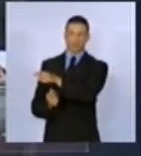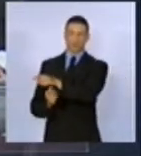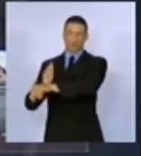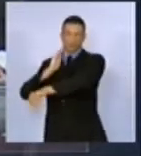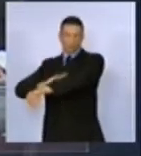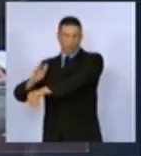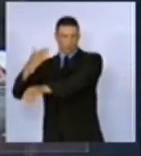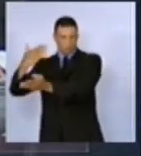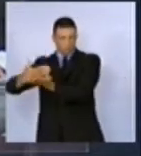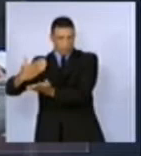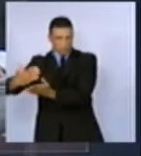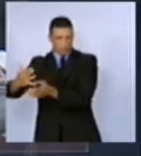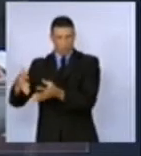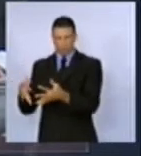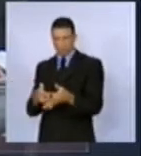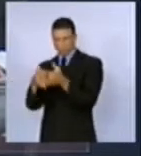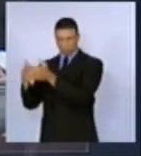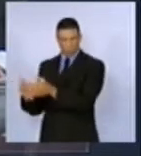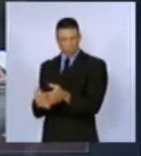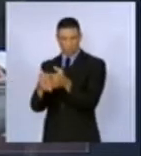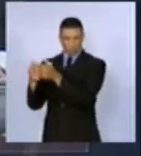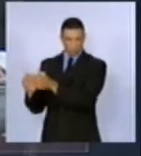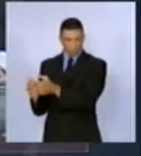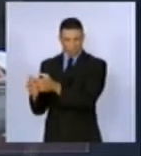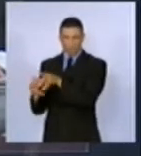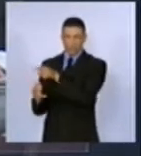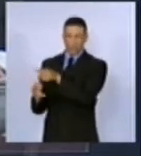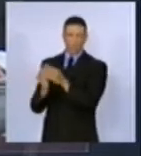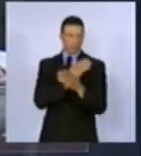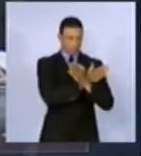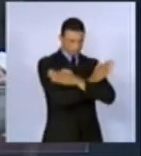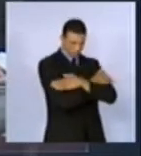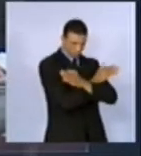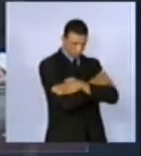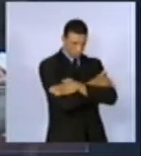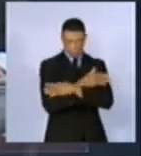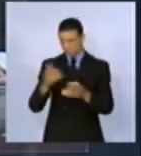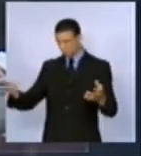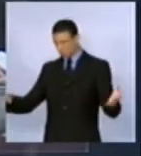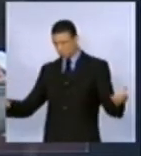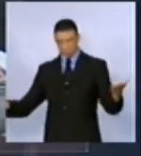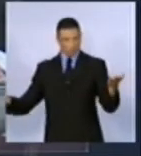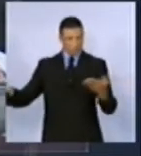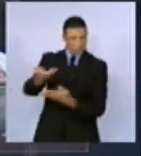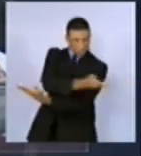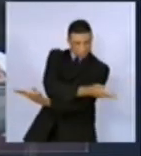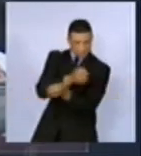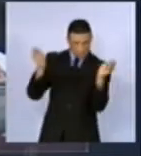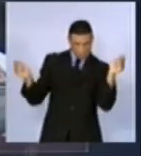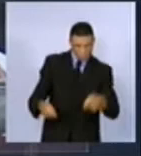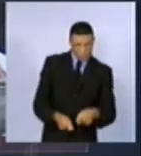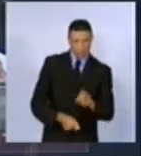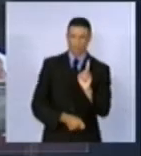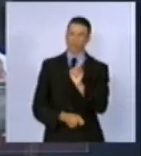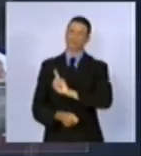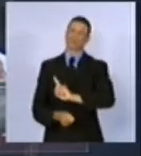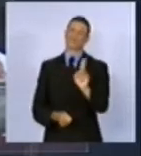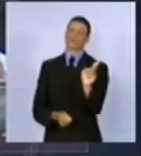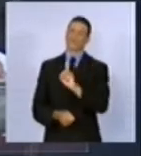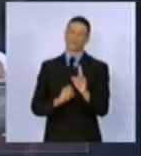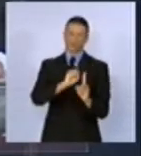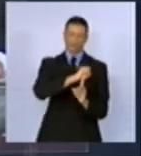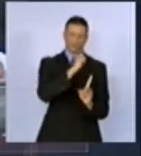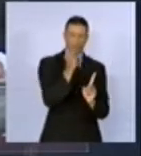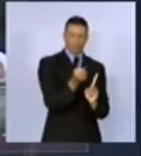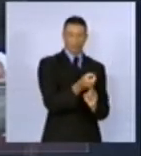colheita mecanizada pode gerar crescimento capaz de compensar esse desemprego a princípio não não há estudo mas é evidente que os impactos